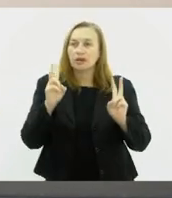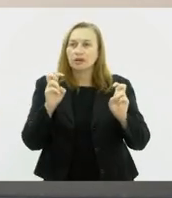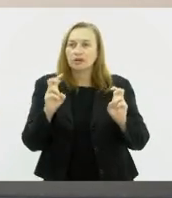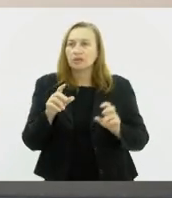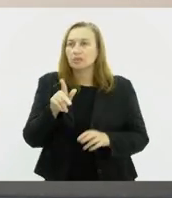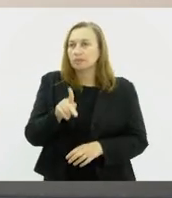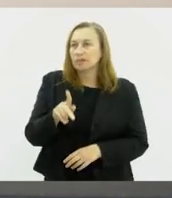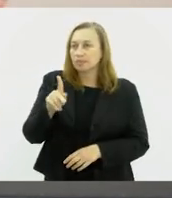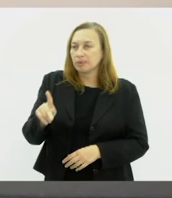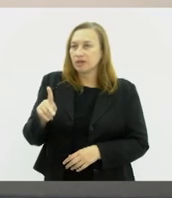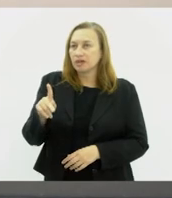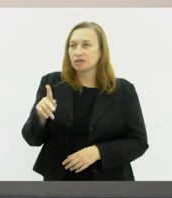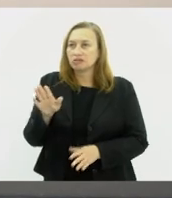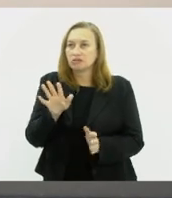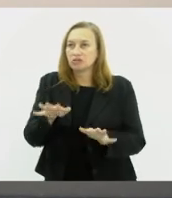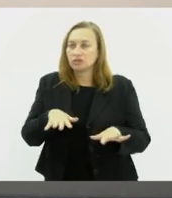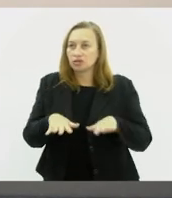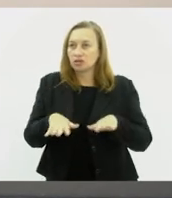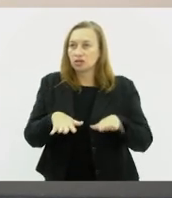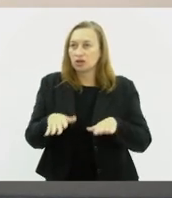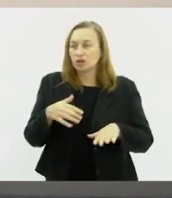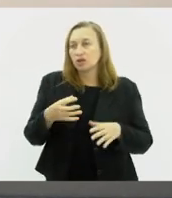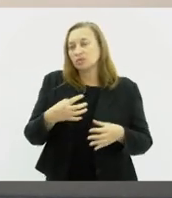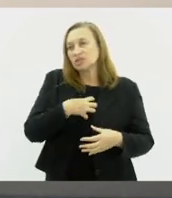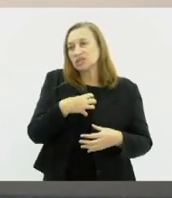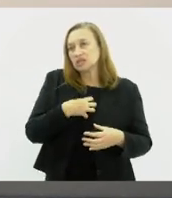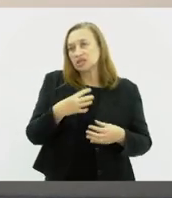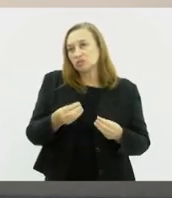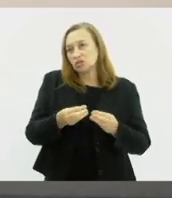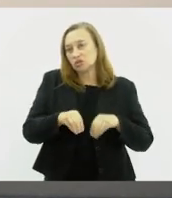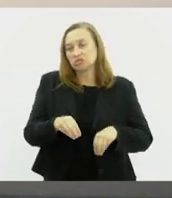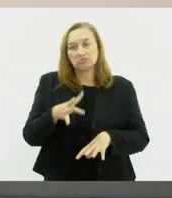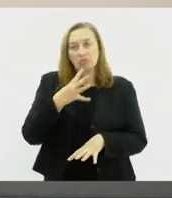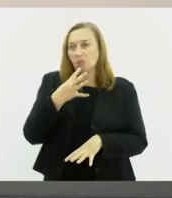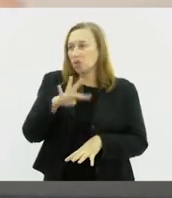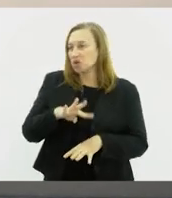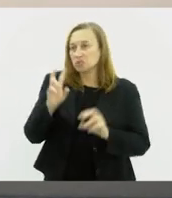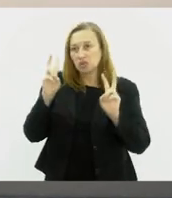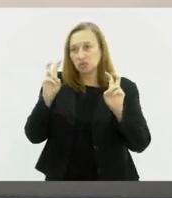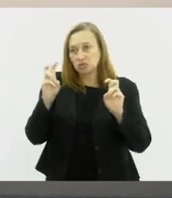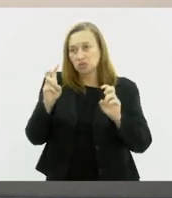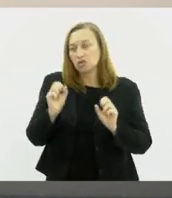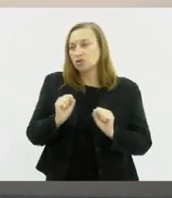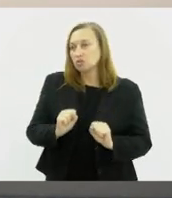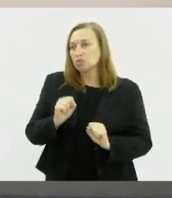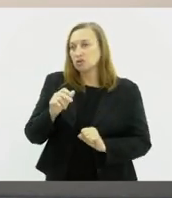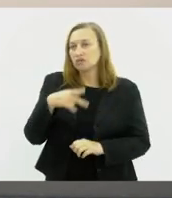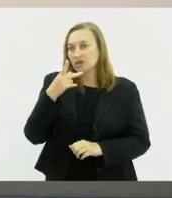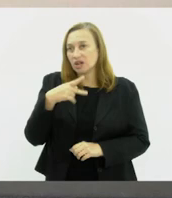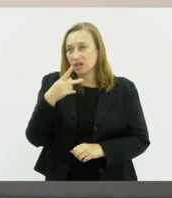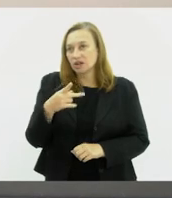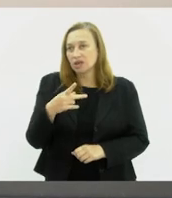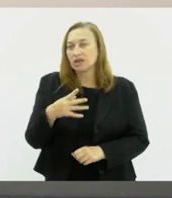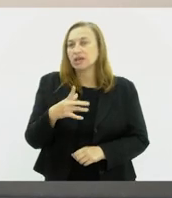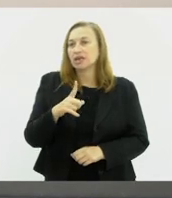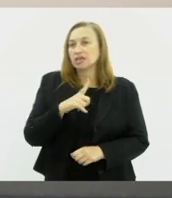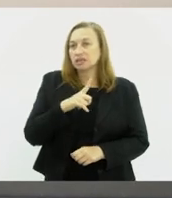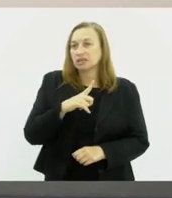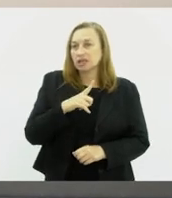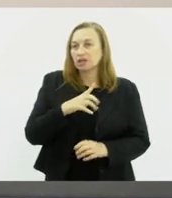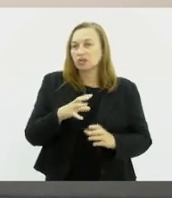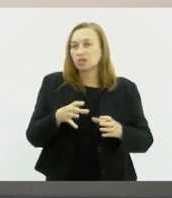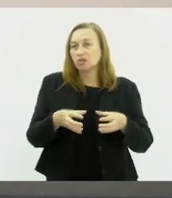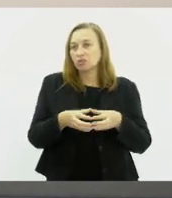Jacarezinho eu infelizmente eu me sinto prejudicado a comentar porque não tem um conhecimento sobre o assunto O que eu posso reportar é que a gente tem uma coenia de polícia